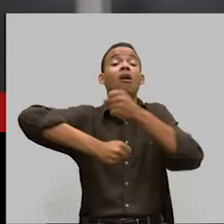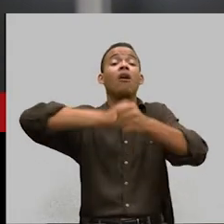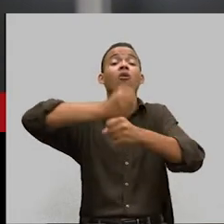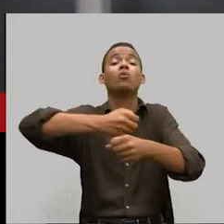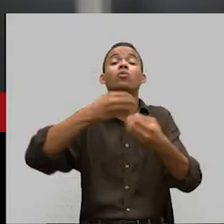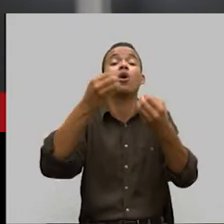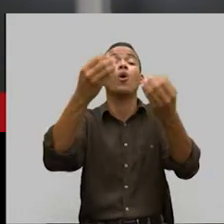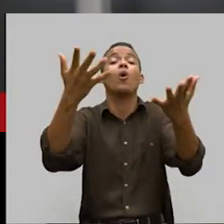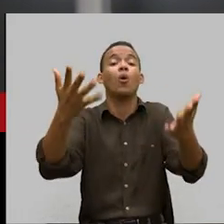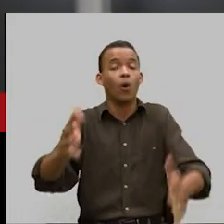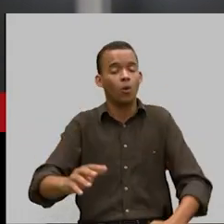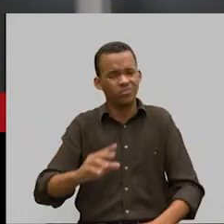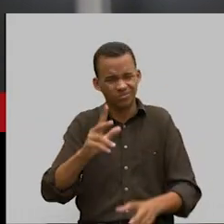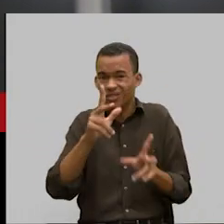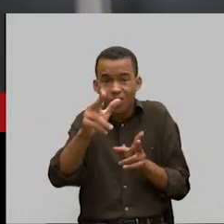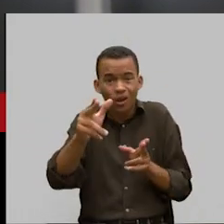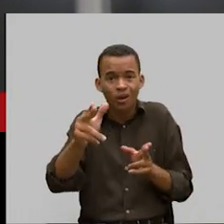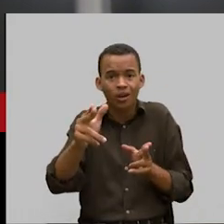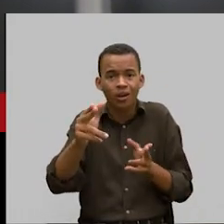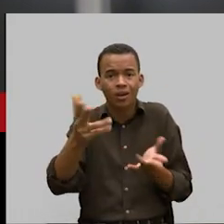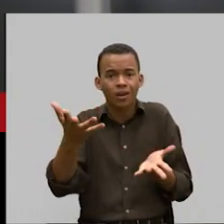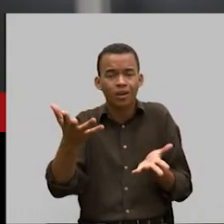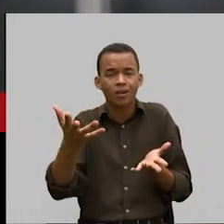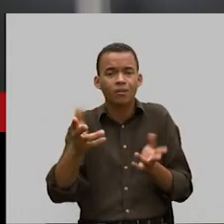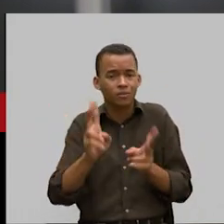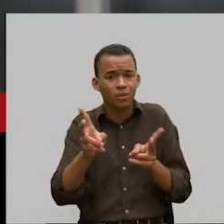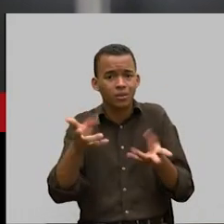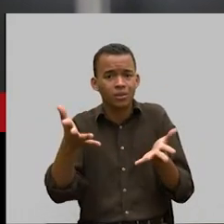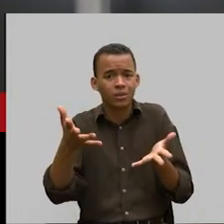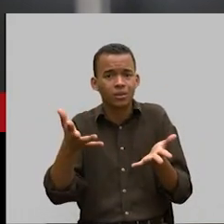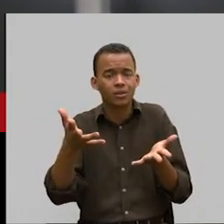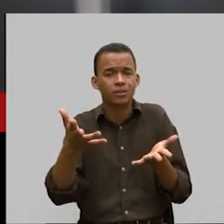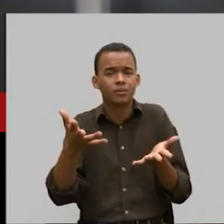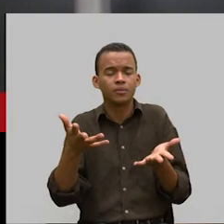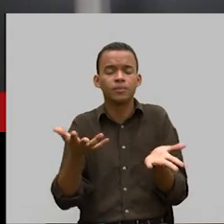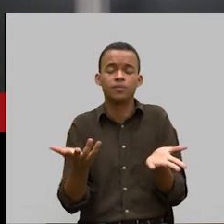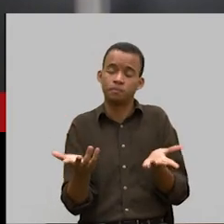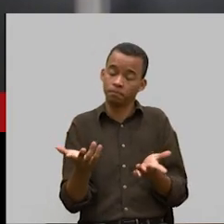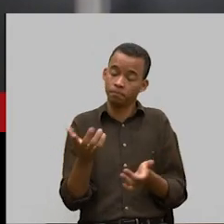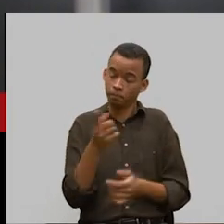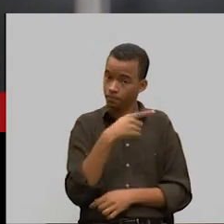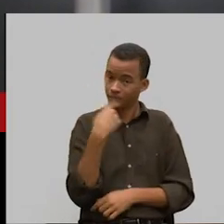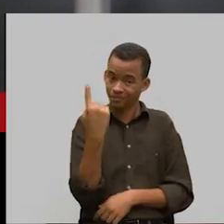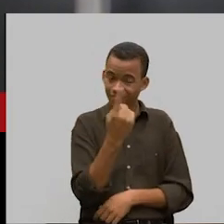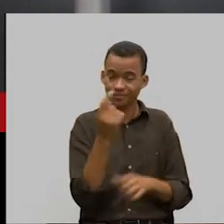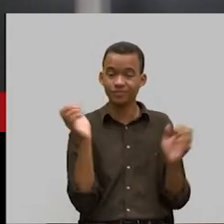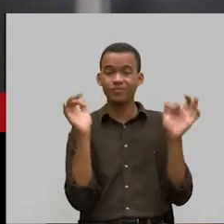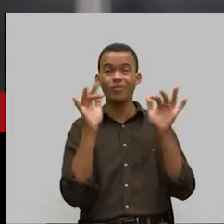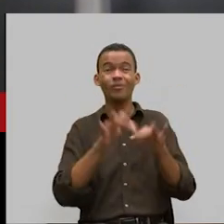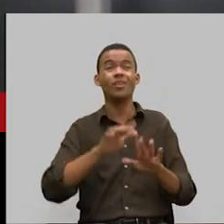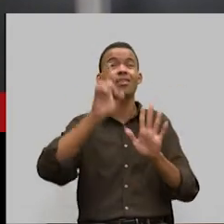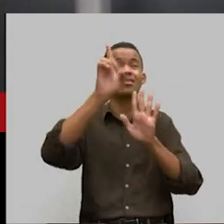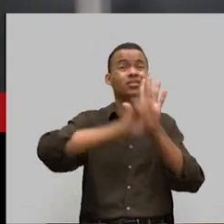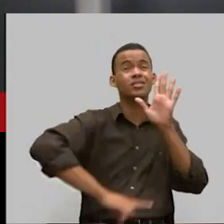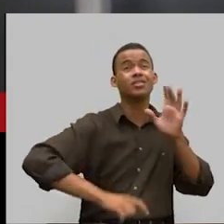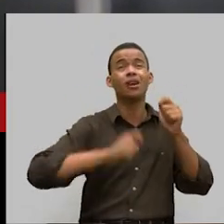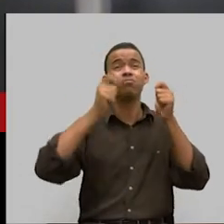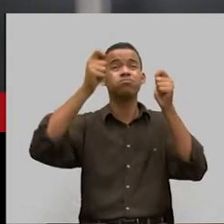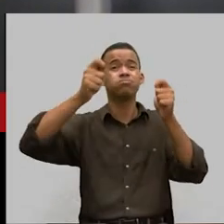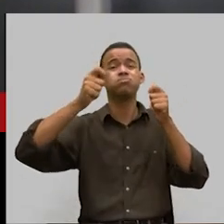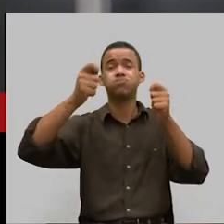mesma coisa eh nós não deveríamos estar aqui para manifestar ou